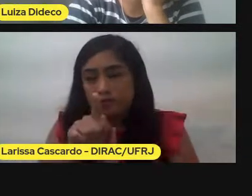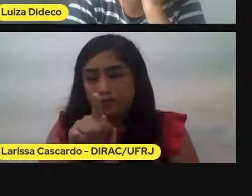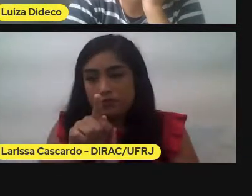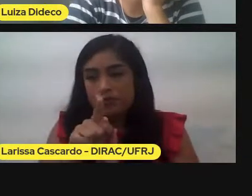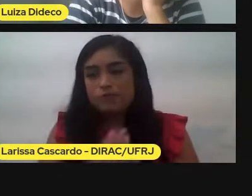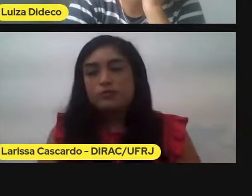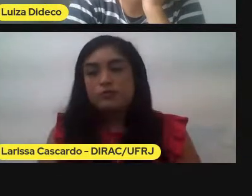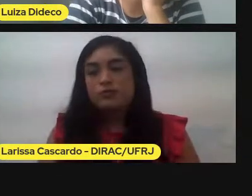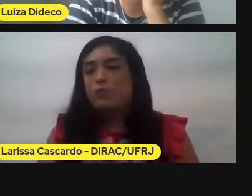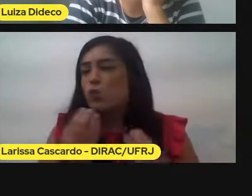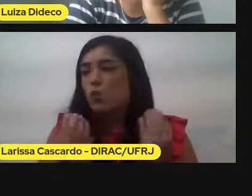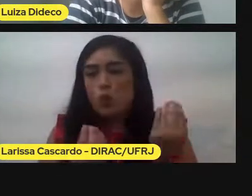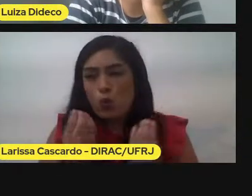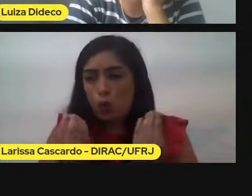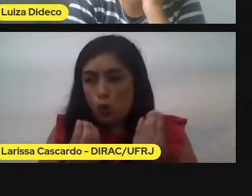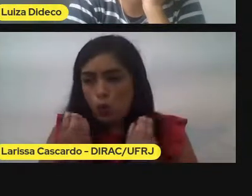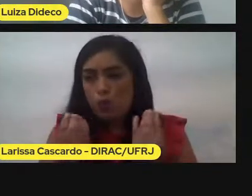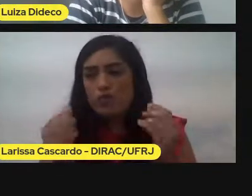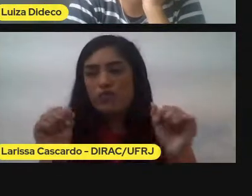como fazer?